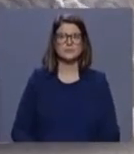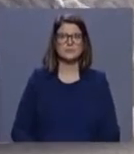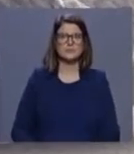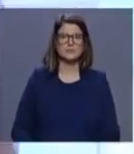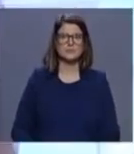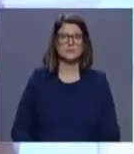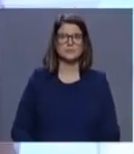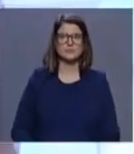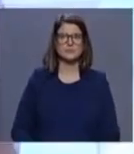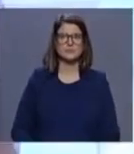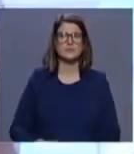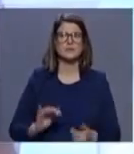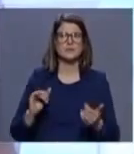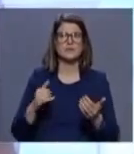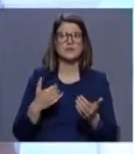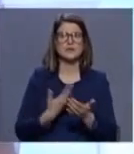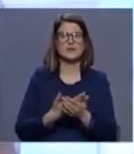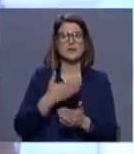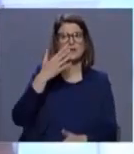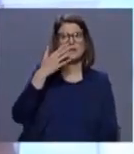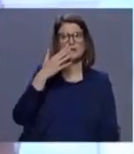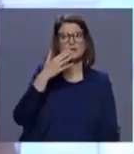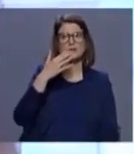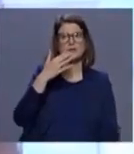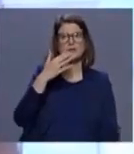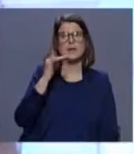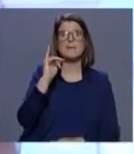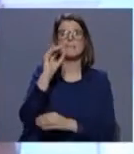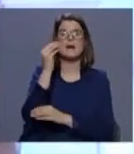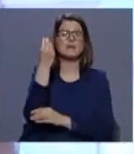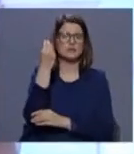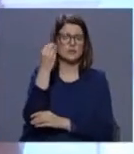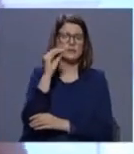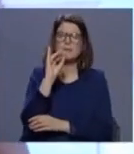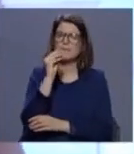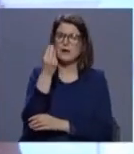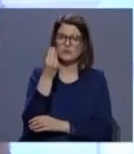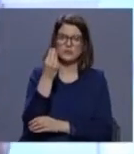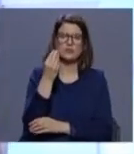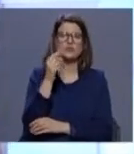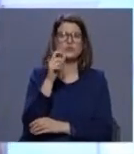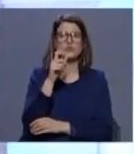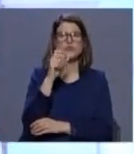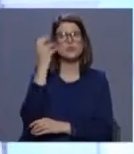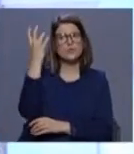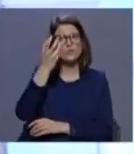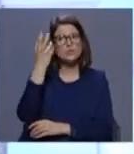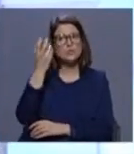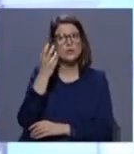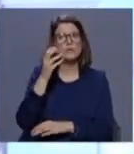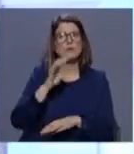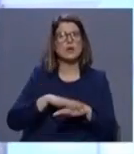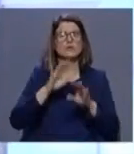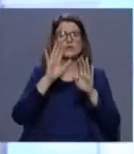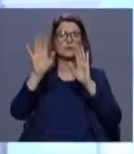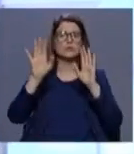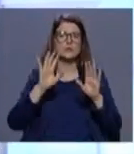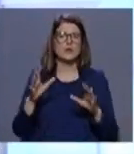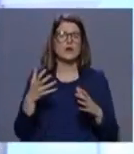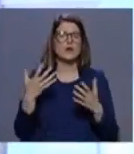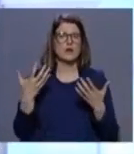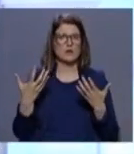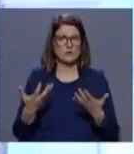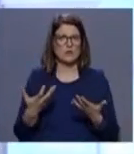Sobretudo o impacto no imaginário açoriano e na cultura. E depois a exposição também, da forma que está feita agora,